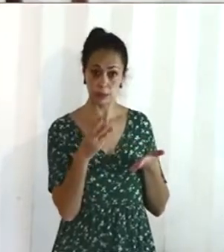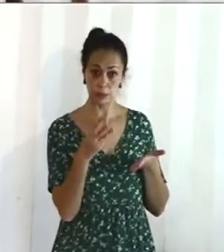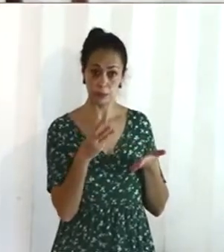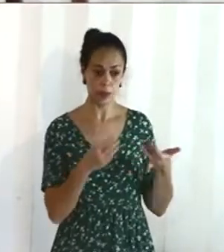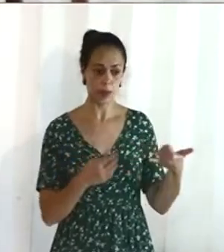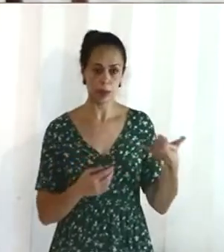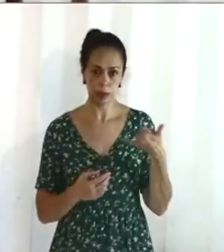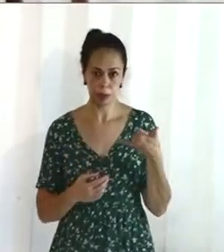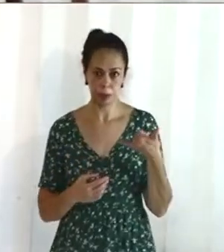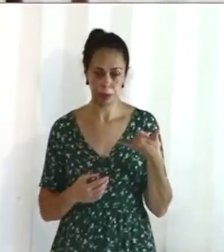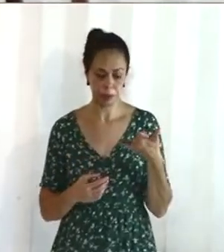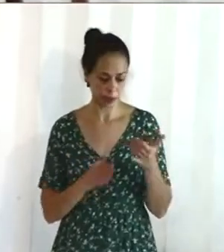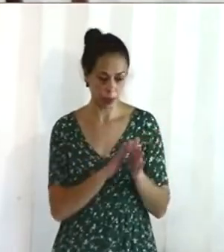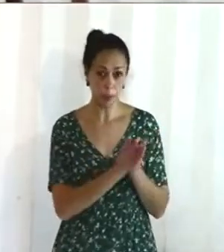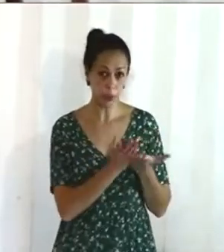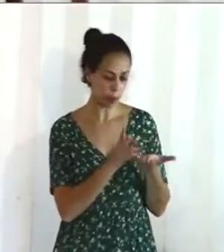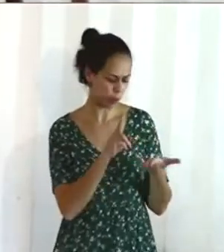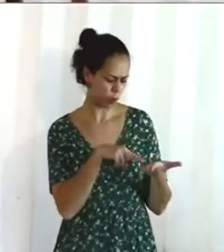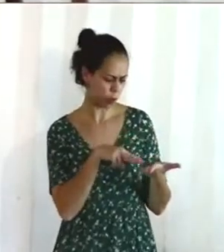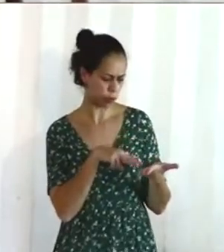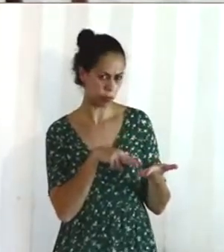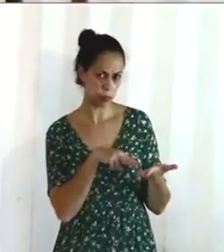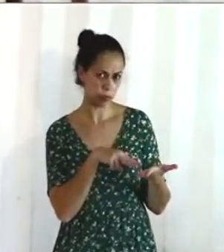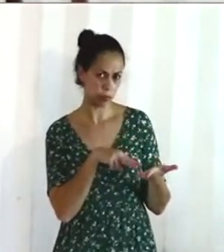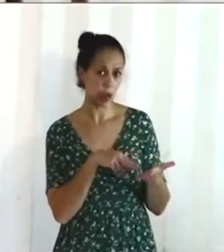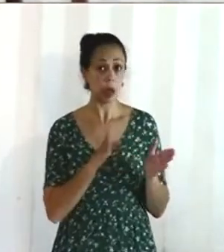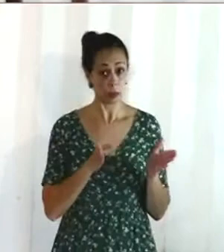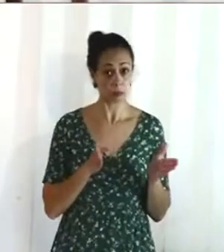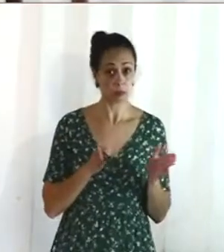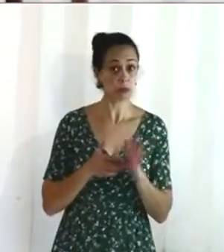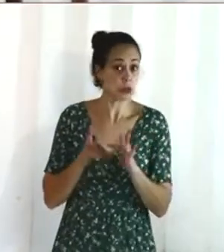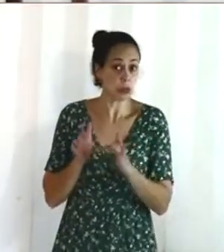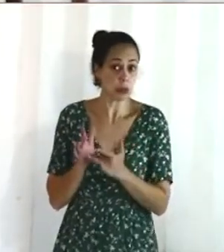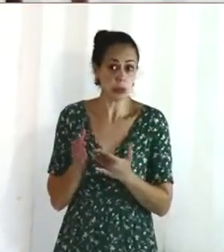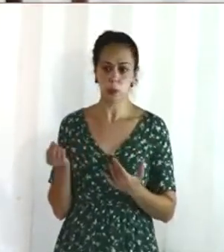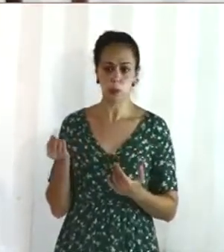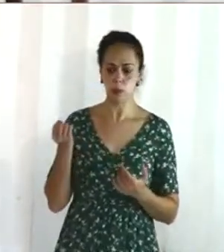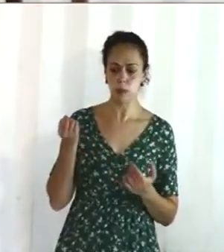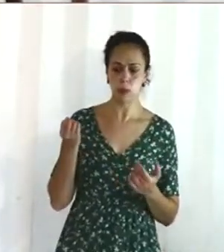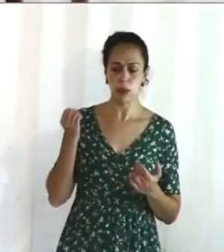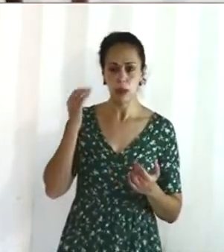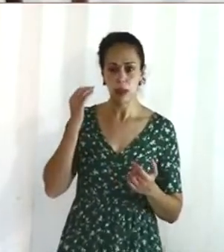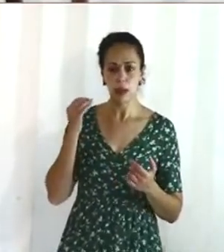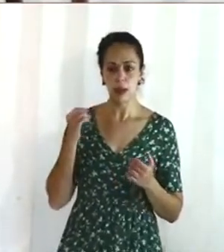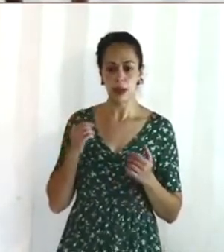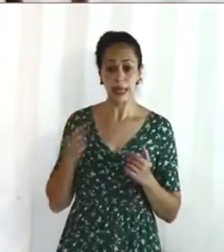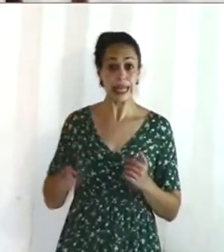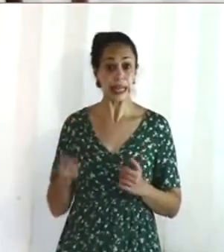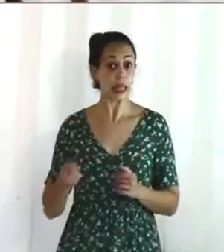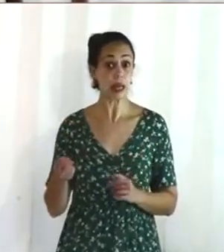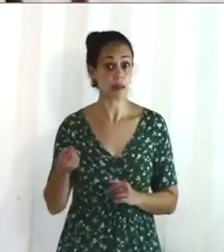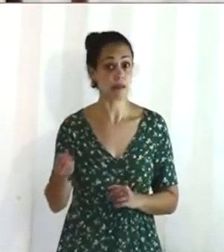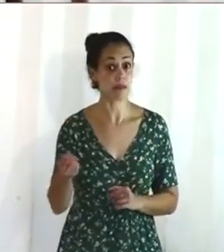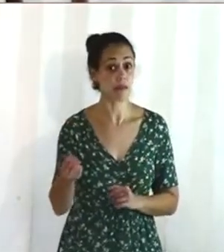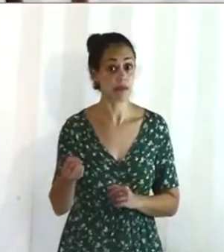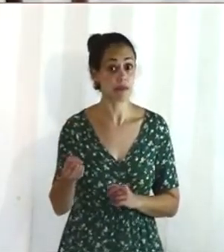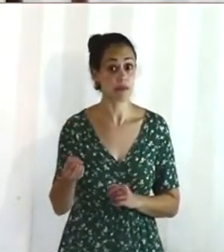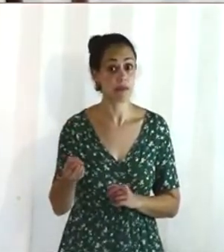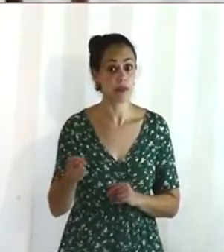precisamos anunciar a respeito dele. E João está dizendo que isso deve ser anunciado, sabe por